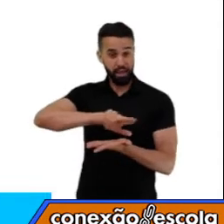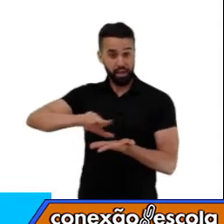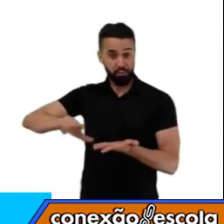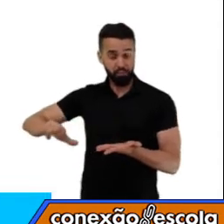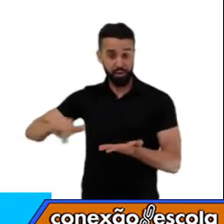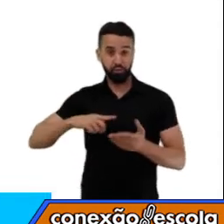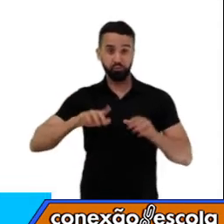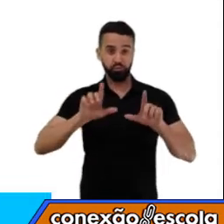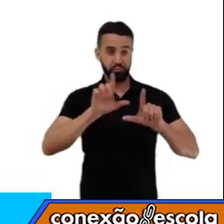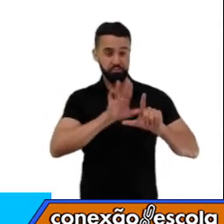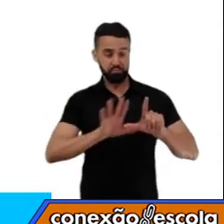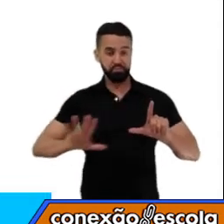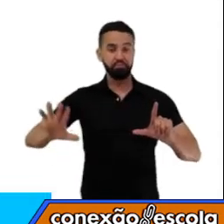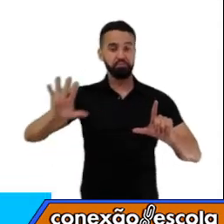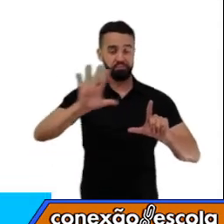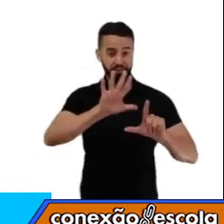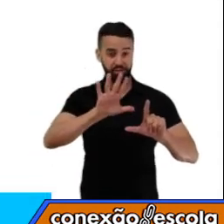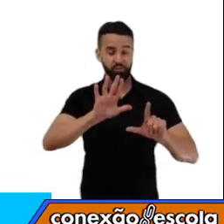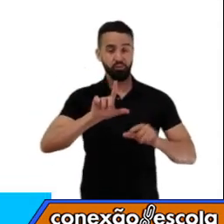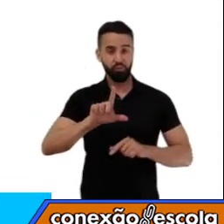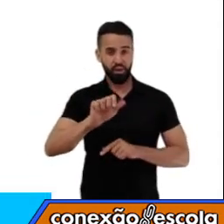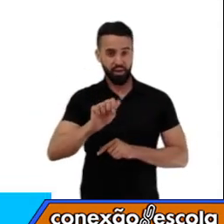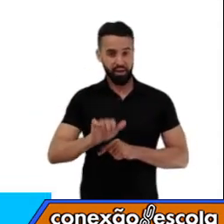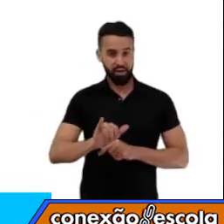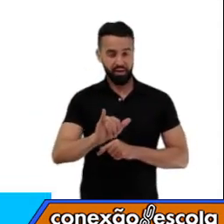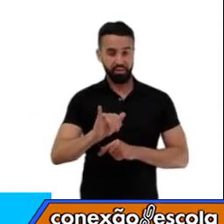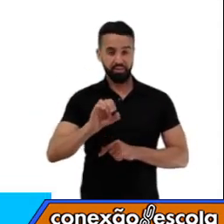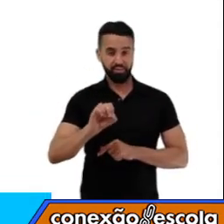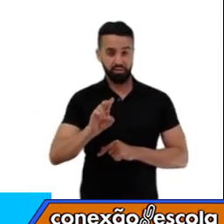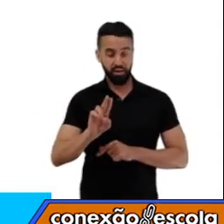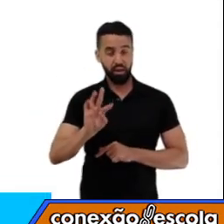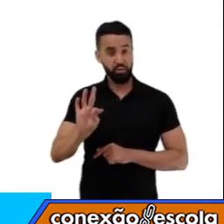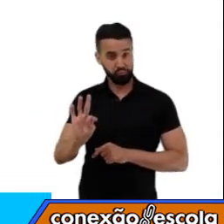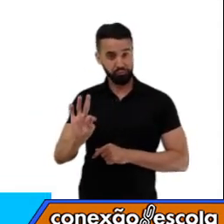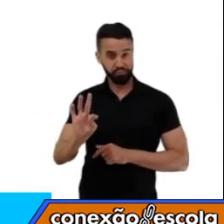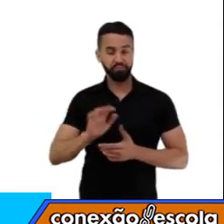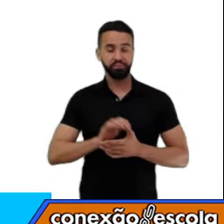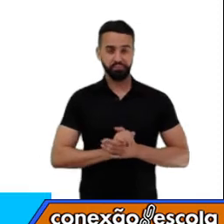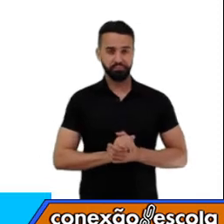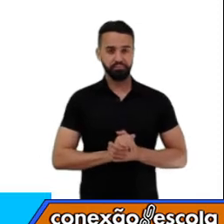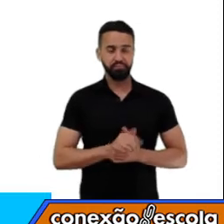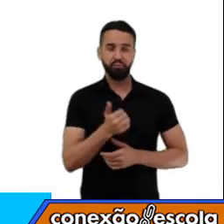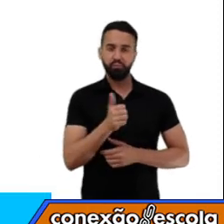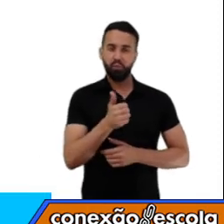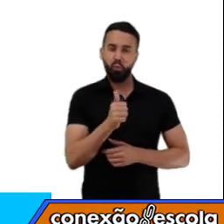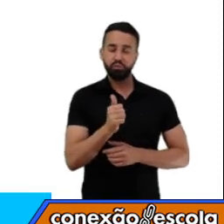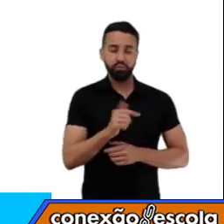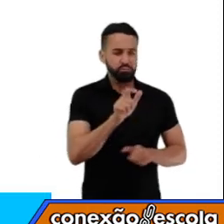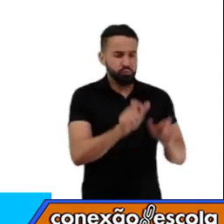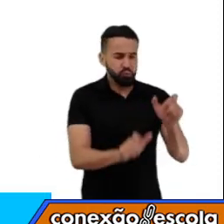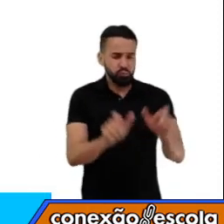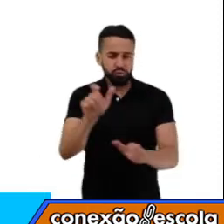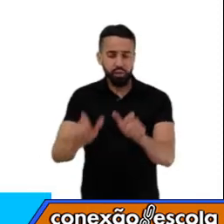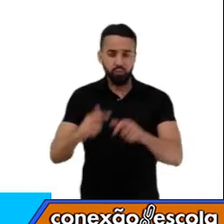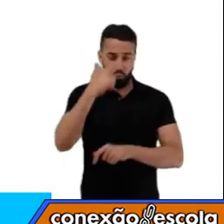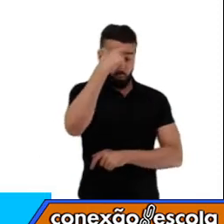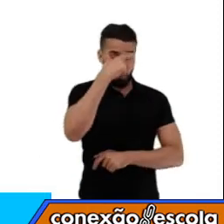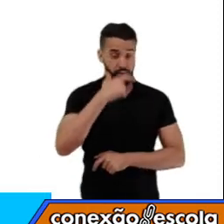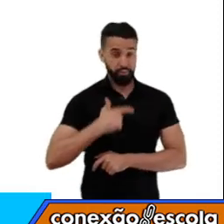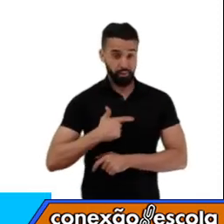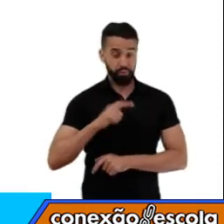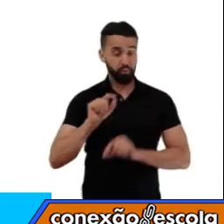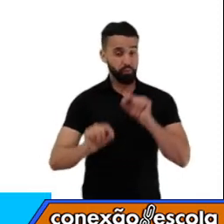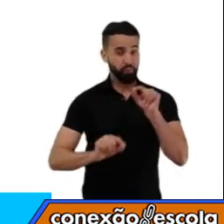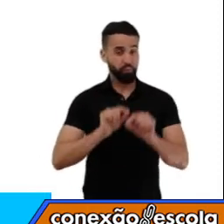formatação do texto que inglês a gente chama de layout a gente identifica o sujeito do texto sobre